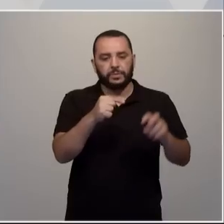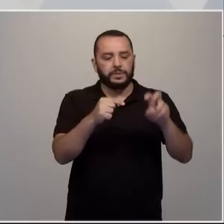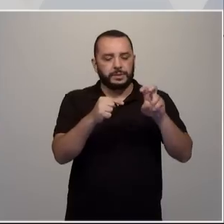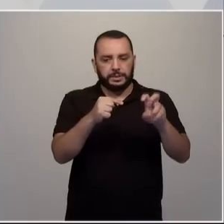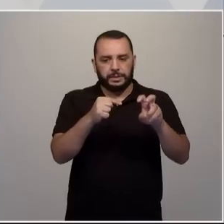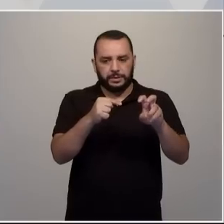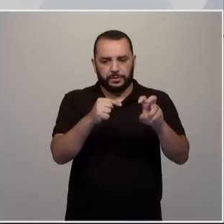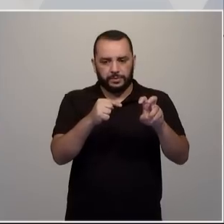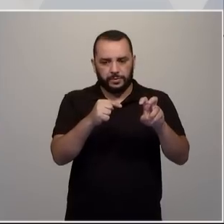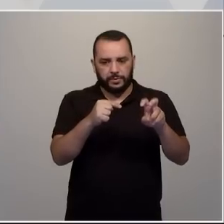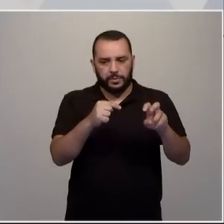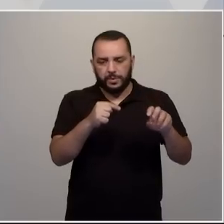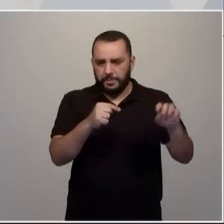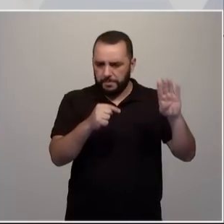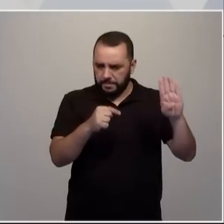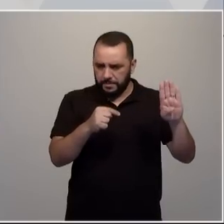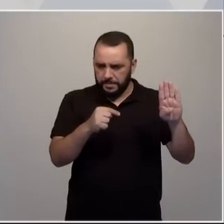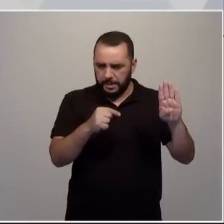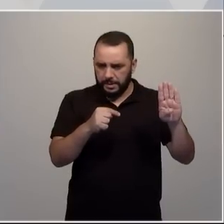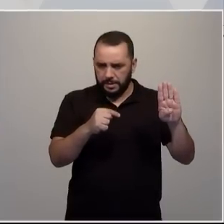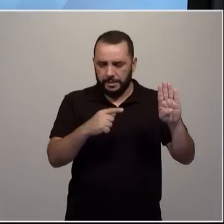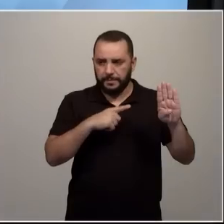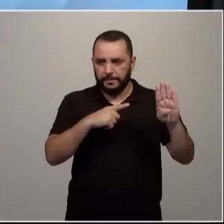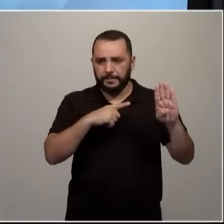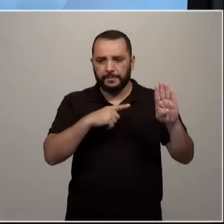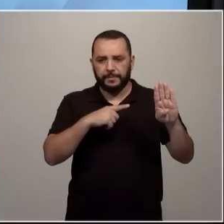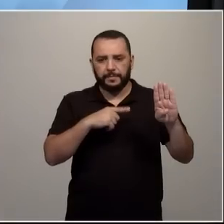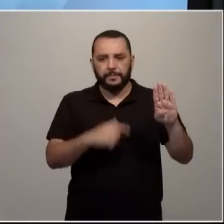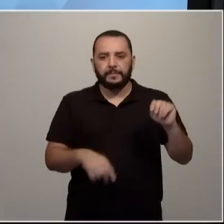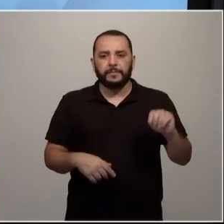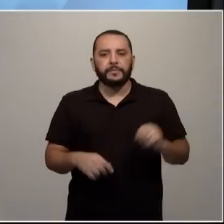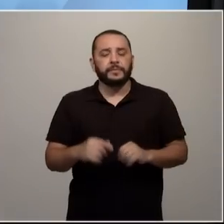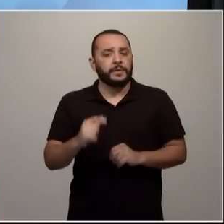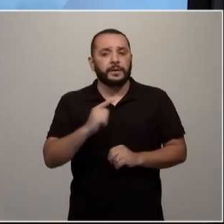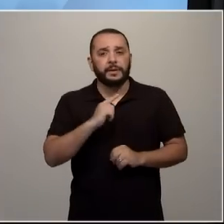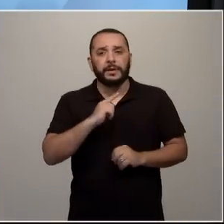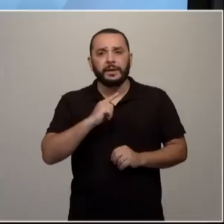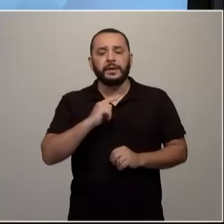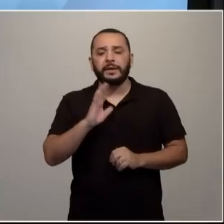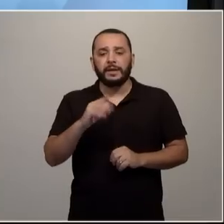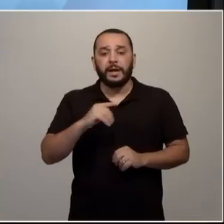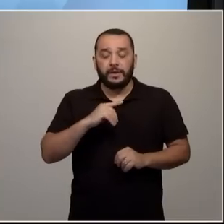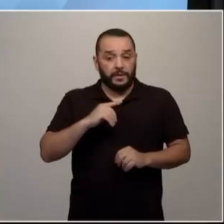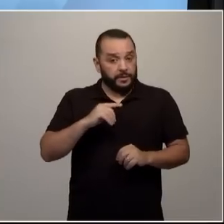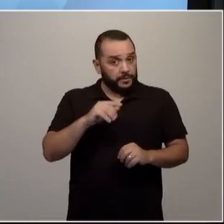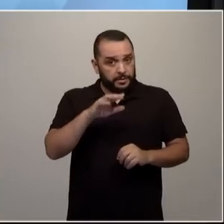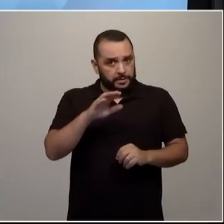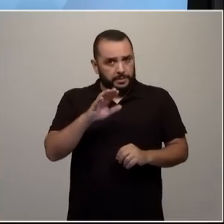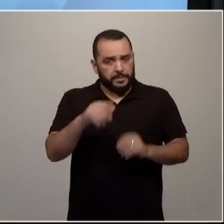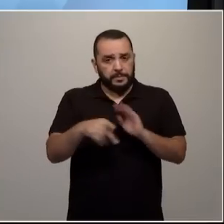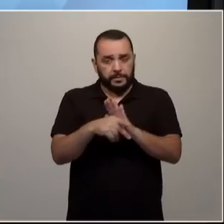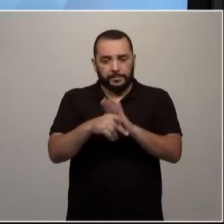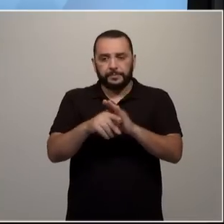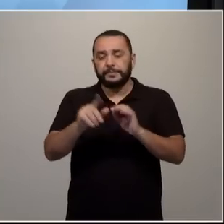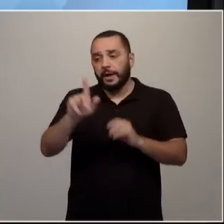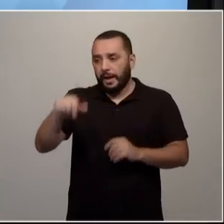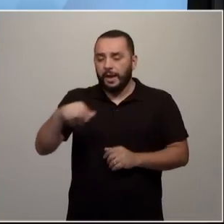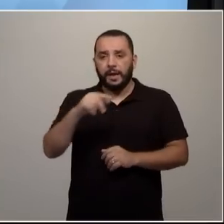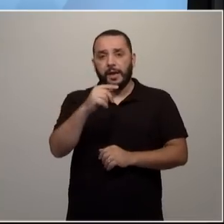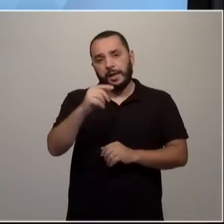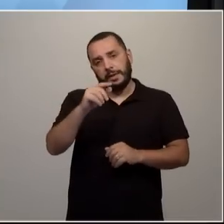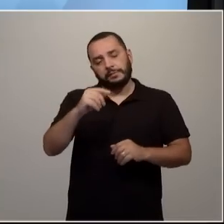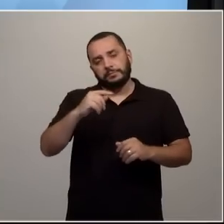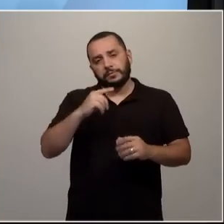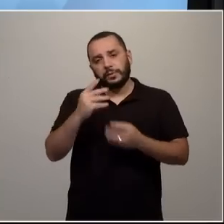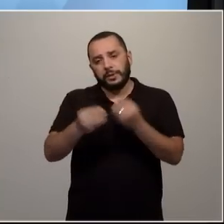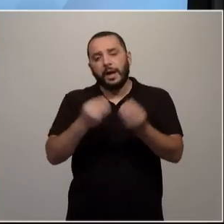será que dá para descobrir A e B? Então a pergunta é, vetores A, 2, 3, eu sei, é dado